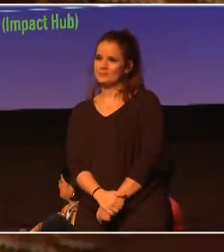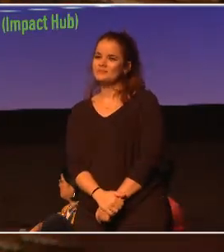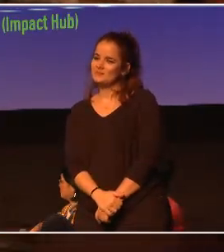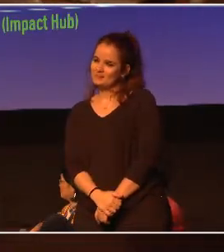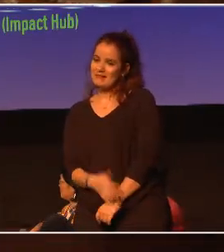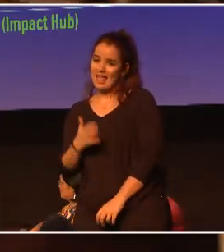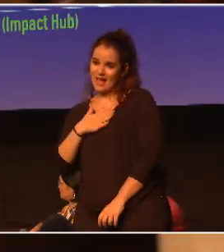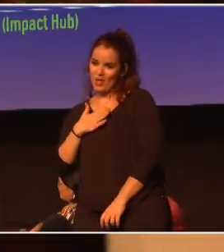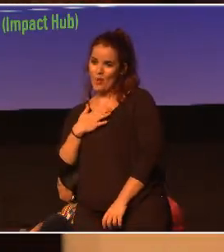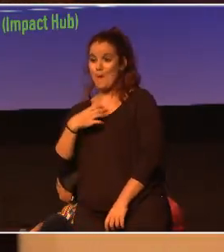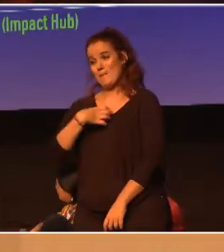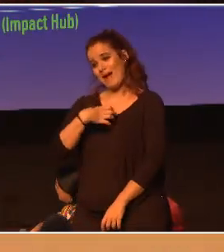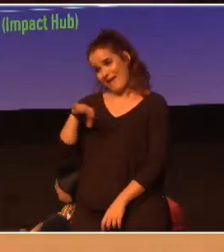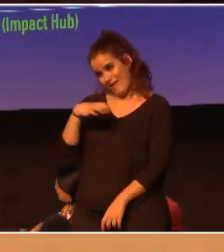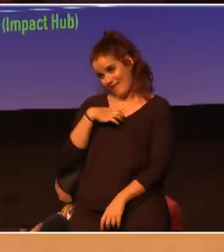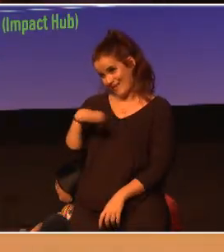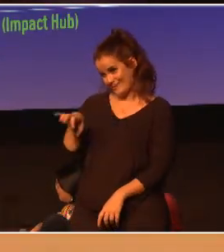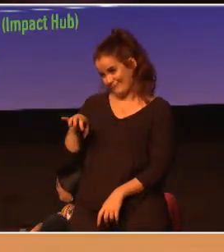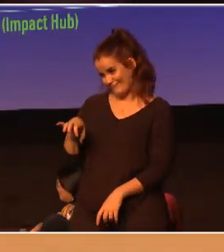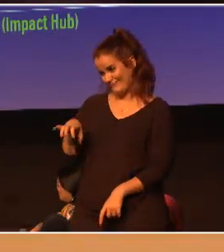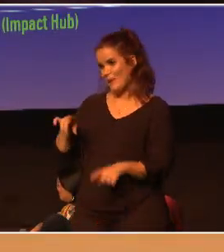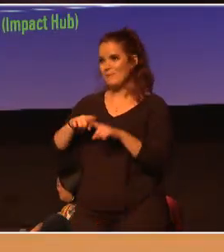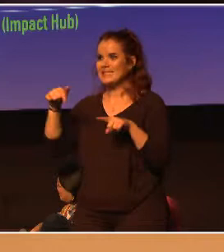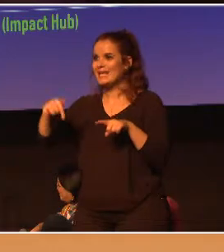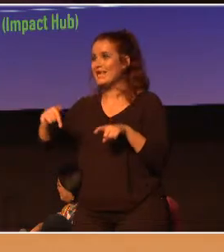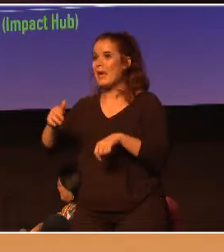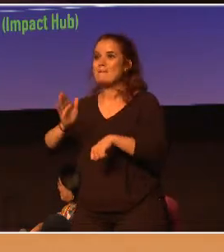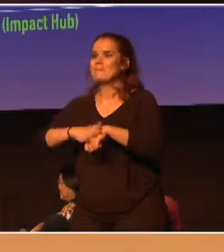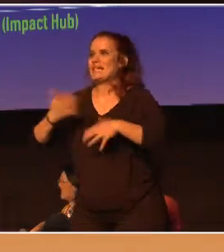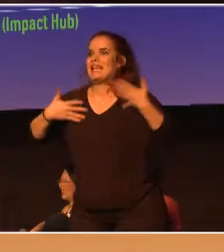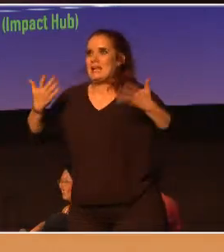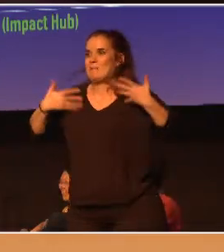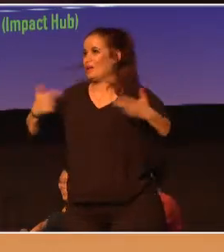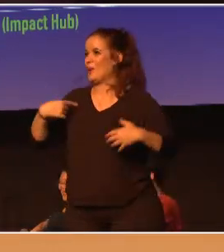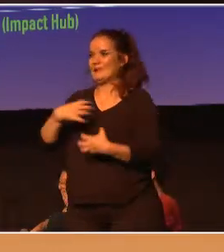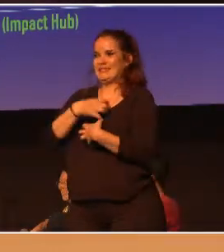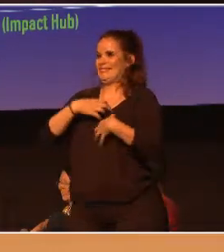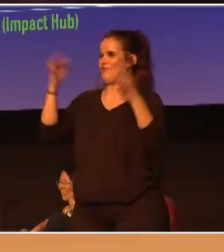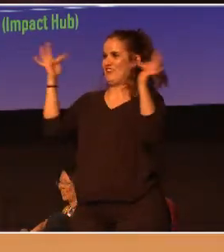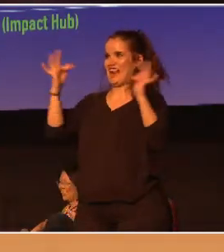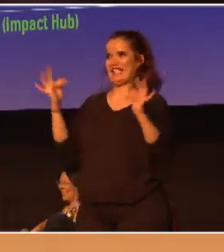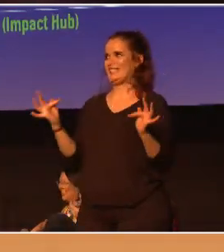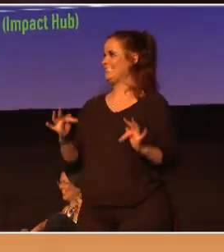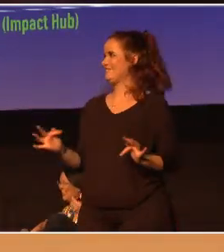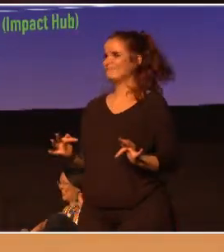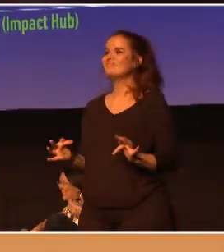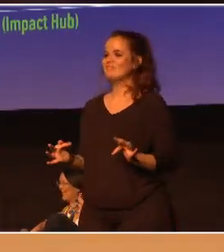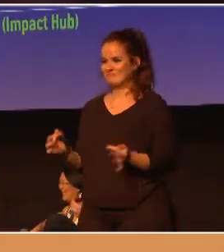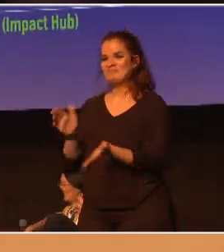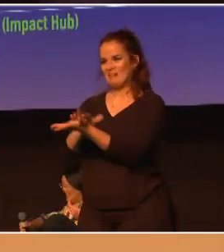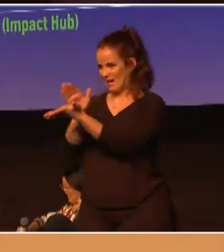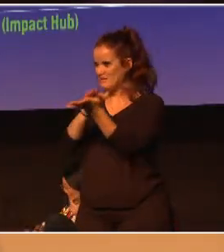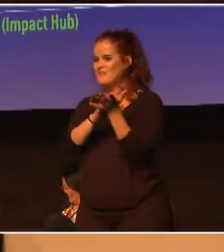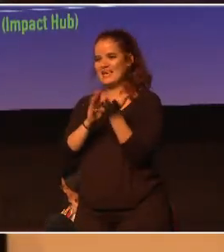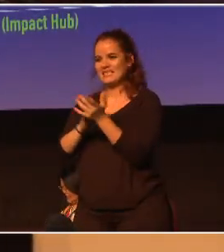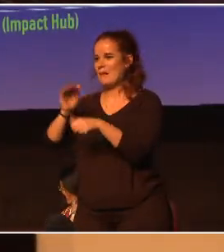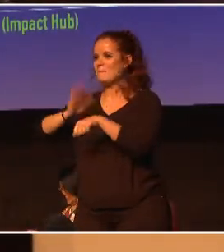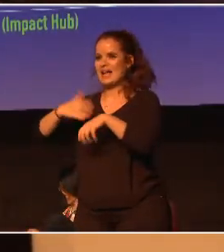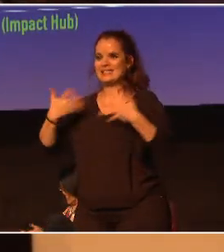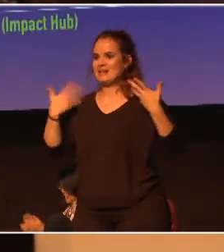Gente, eu sou baiano, mas esse evento aqui, cara, mais animado que já foi minha vida, viu? Fantástico, gente. Realmente, vocês estão de parabéns, viu? Que